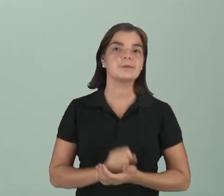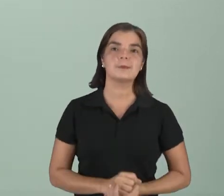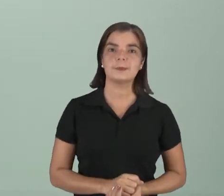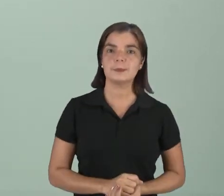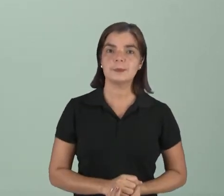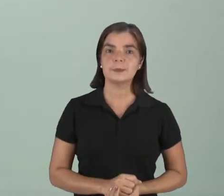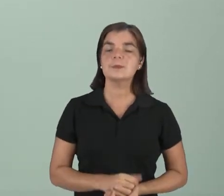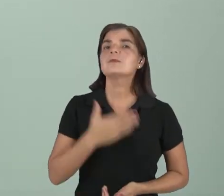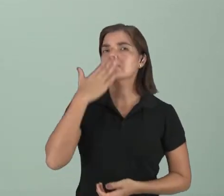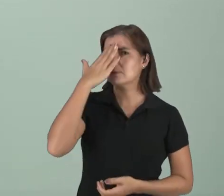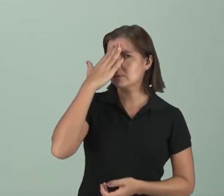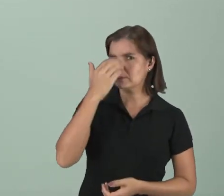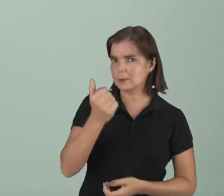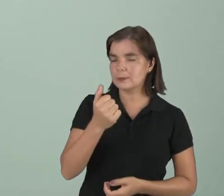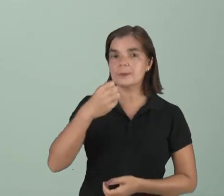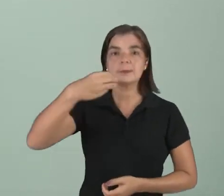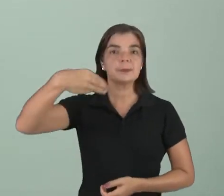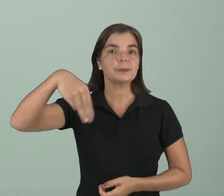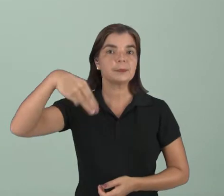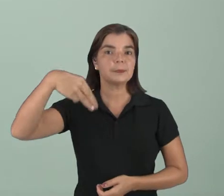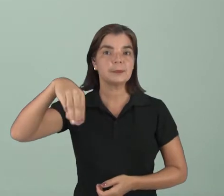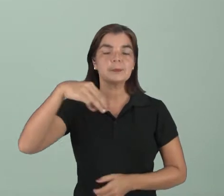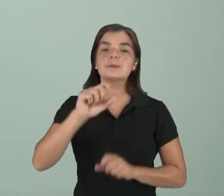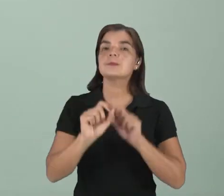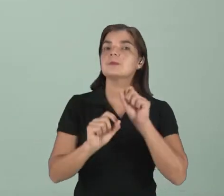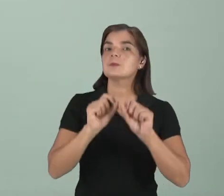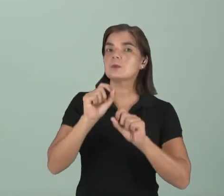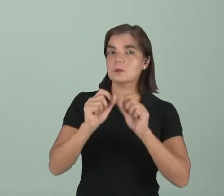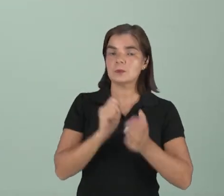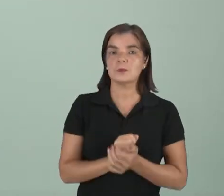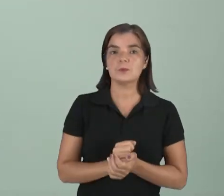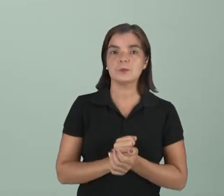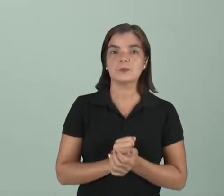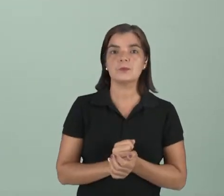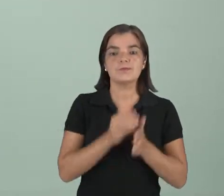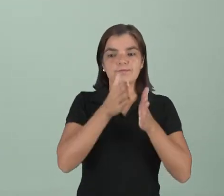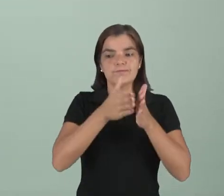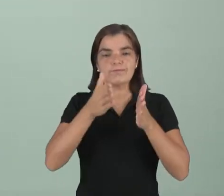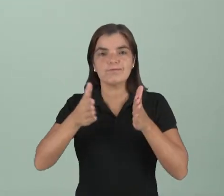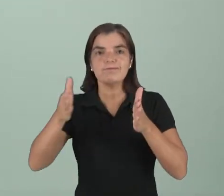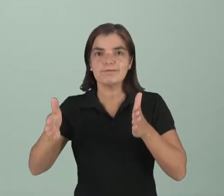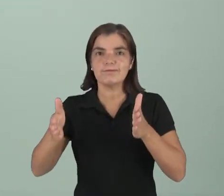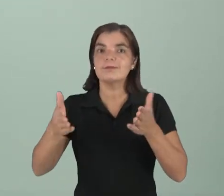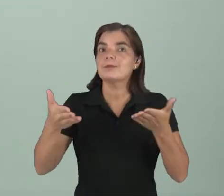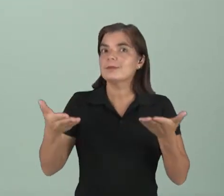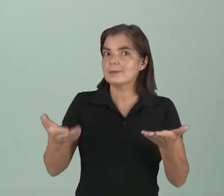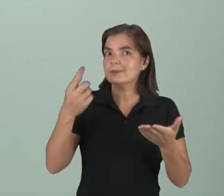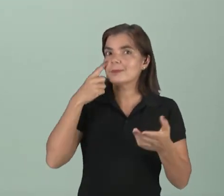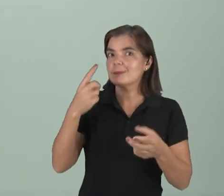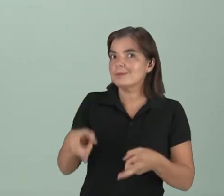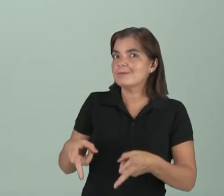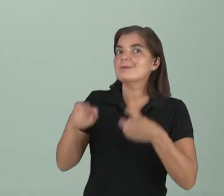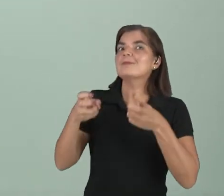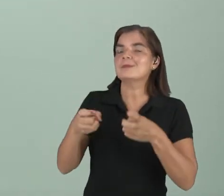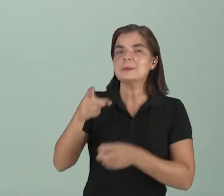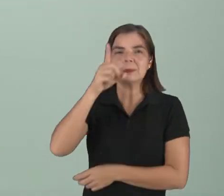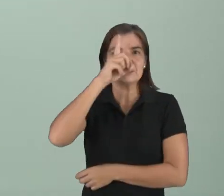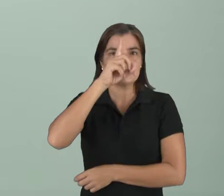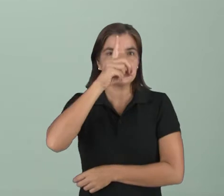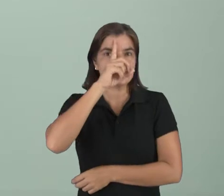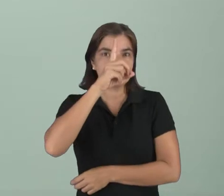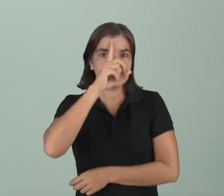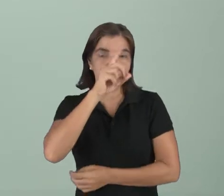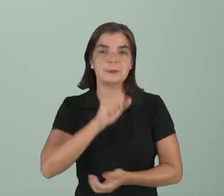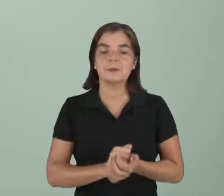coisa. Nós sabemos que na matemática ela trabalha com padrões. E aí nós percebemos no nosso dia a